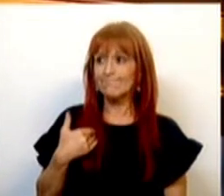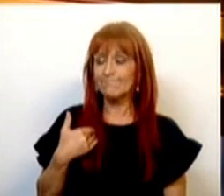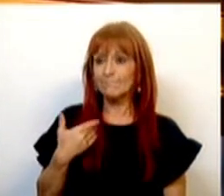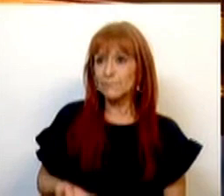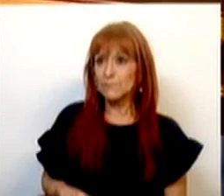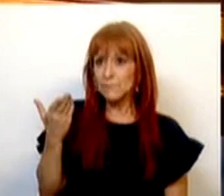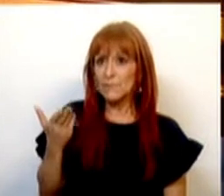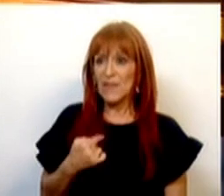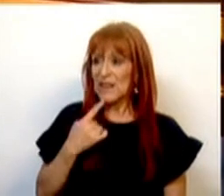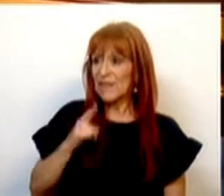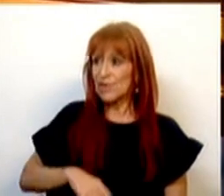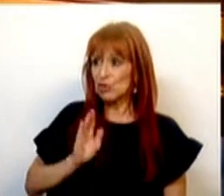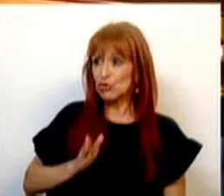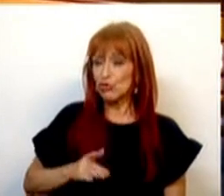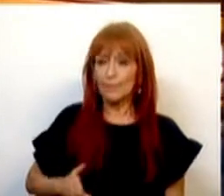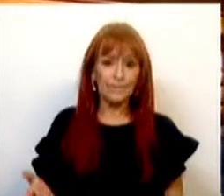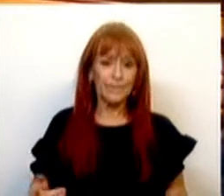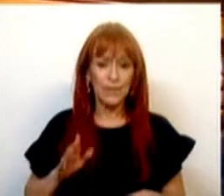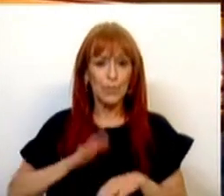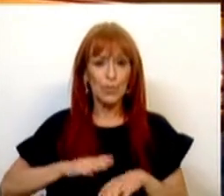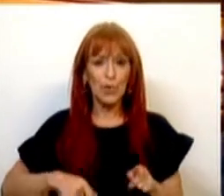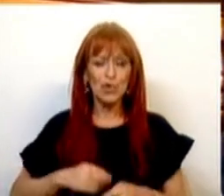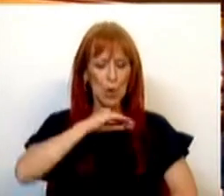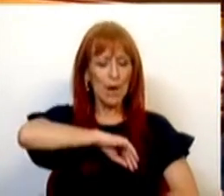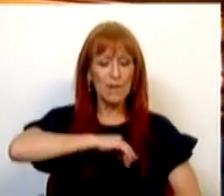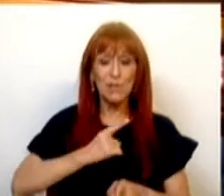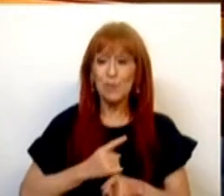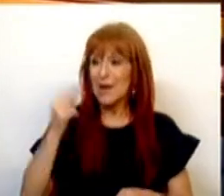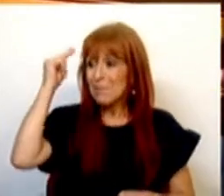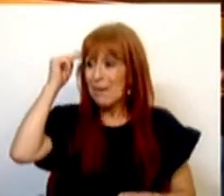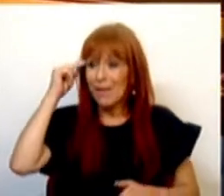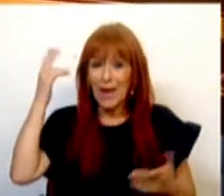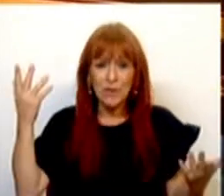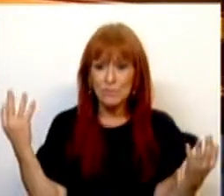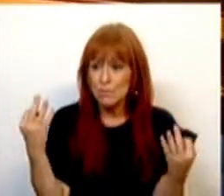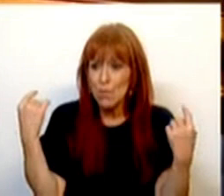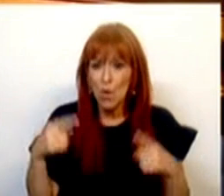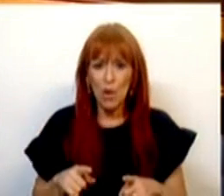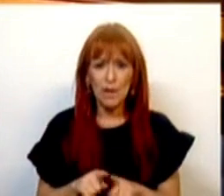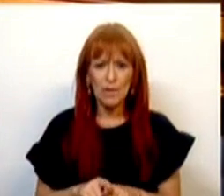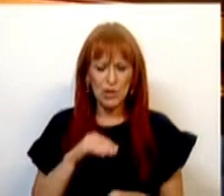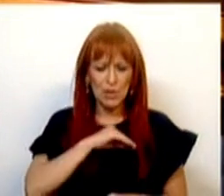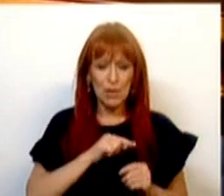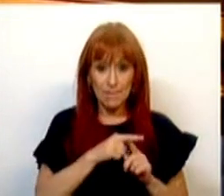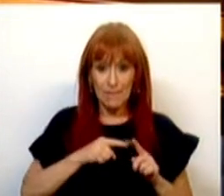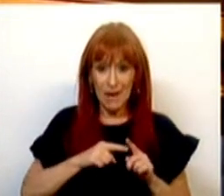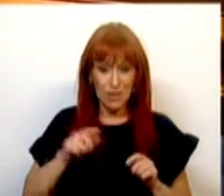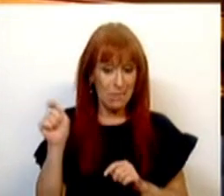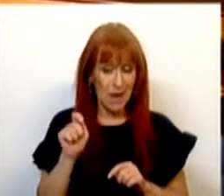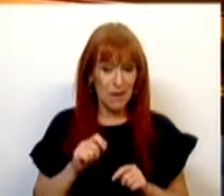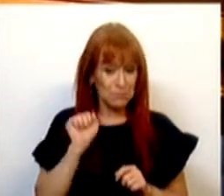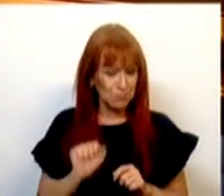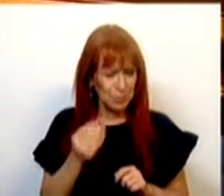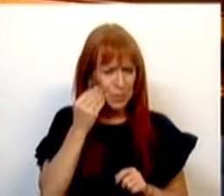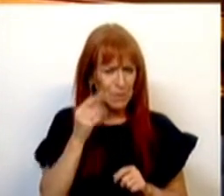aqui repetir uma questão relativamente aos rendimentos, porque na Madeira, efetivamente, temos o salário médio mensal